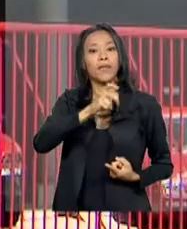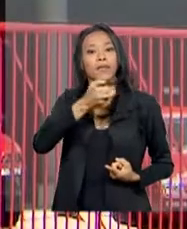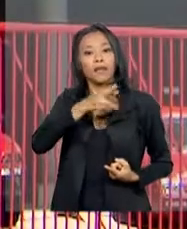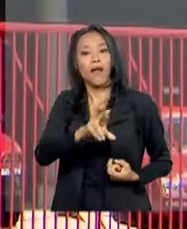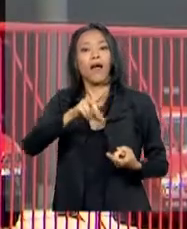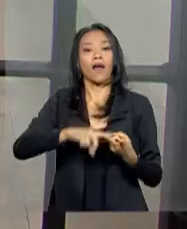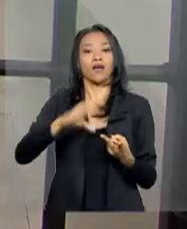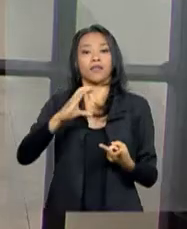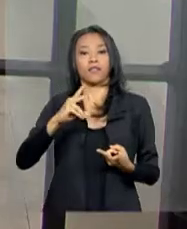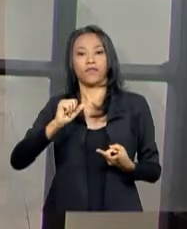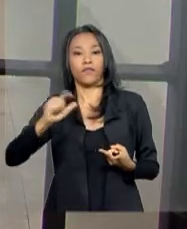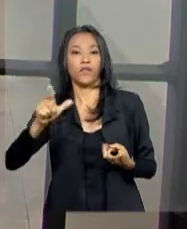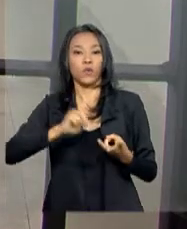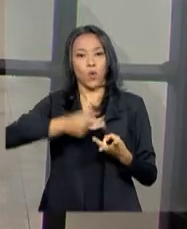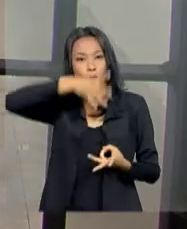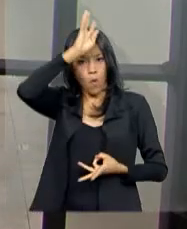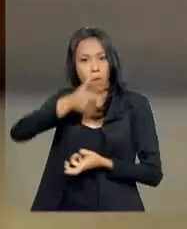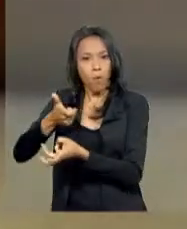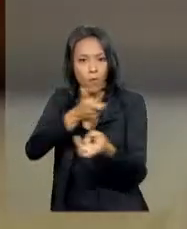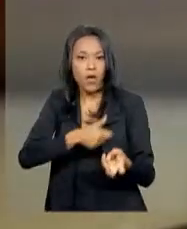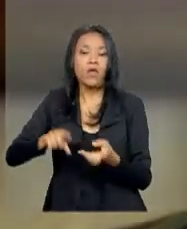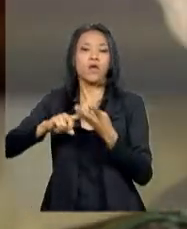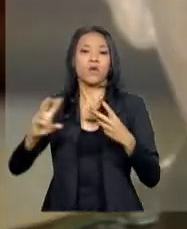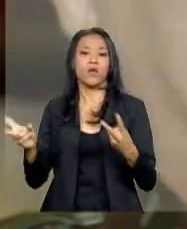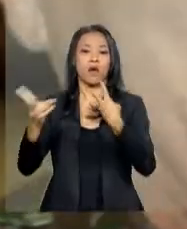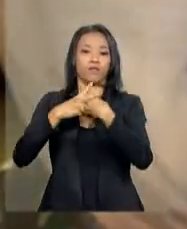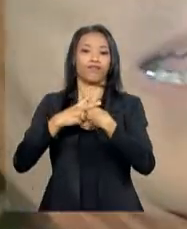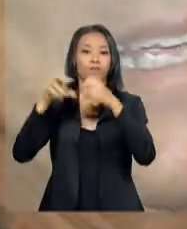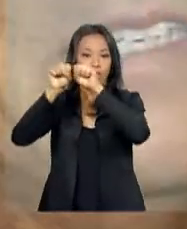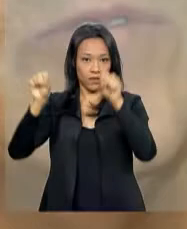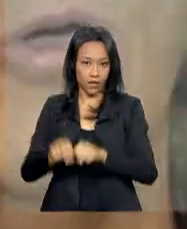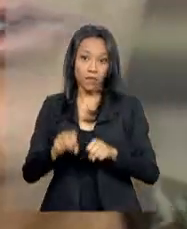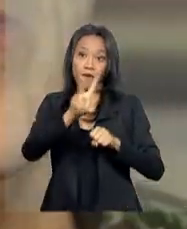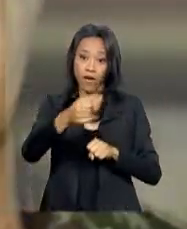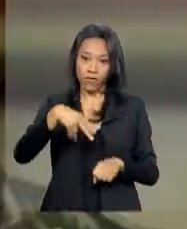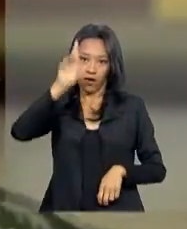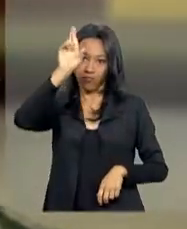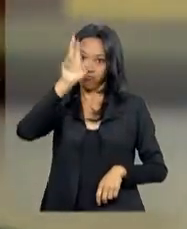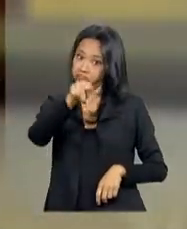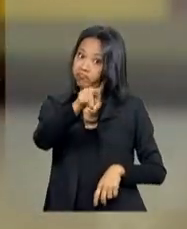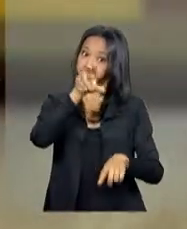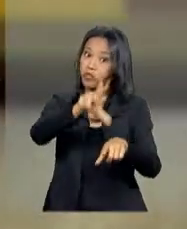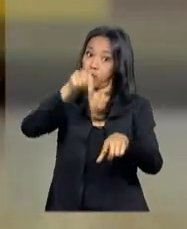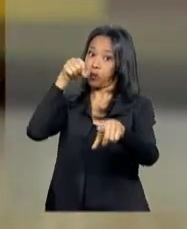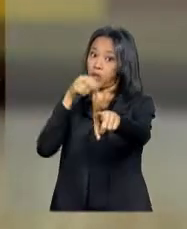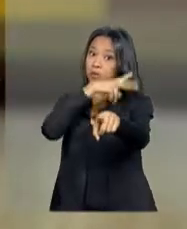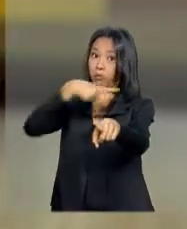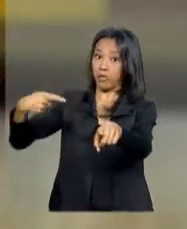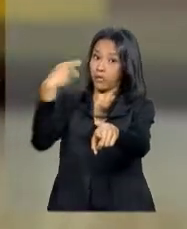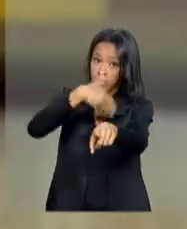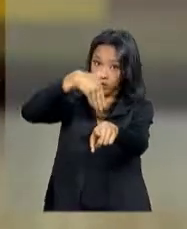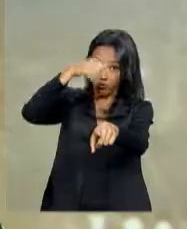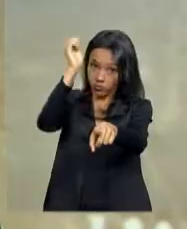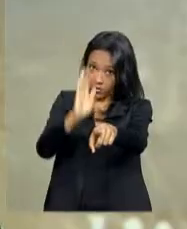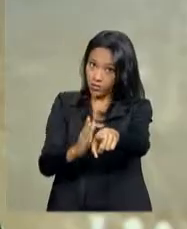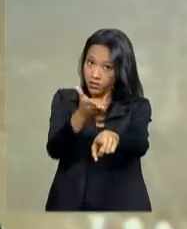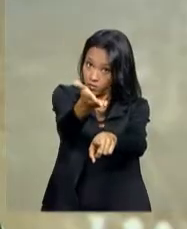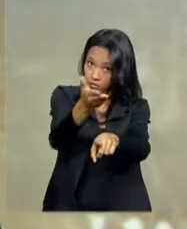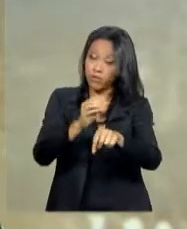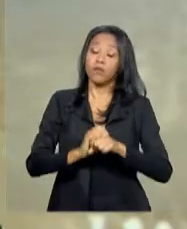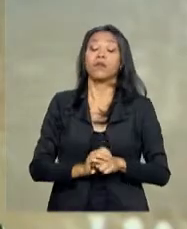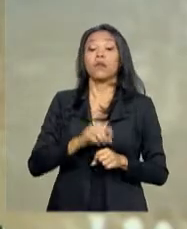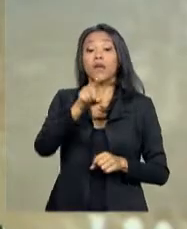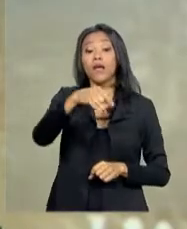Corpo de Bombeiros e o Sistema Penitenciário, vão ficar sob o comando do interventor, nomeado pelo presidente da República. Com